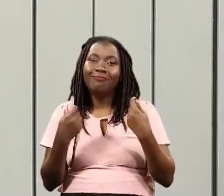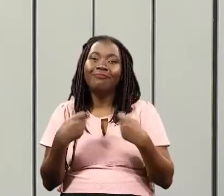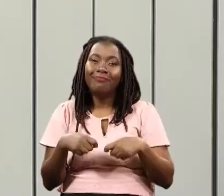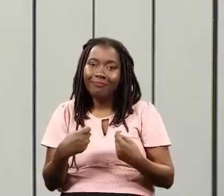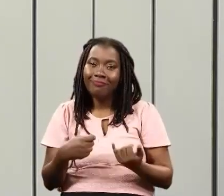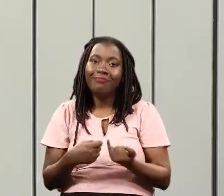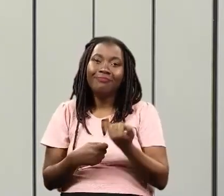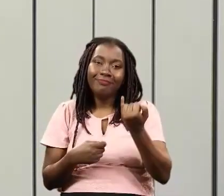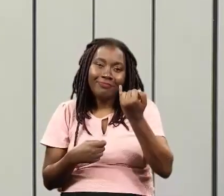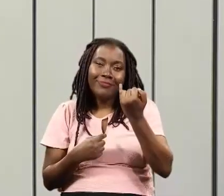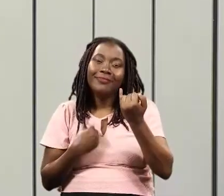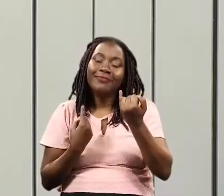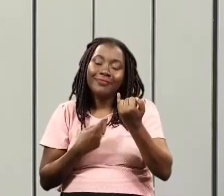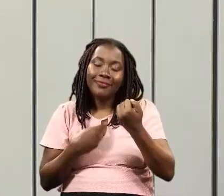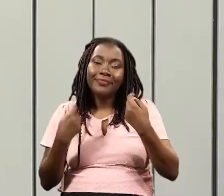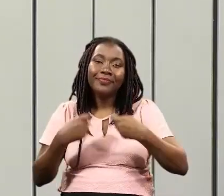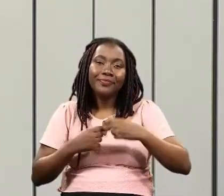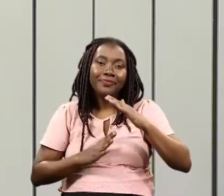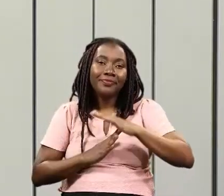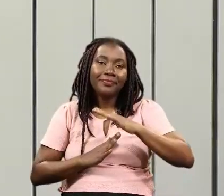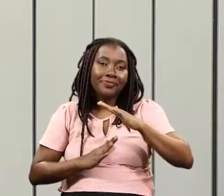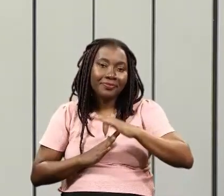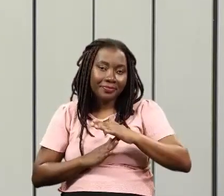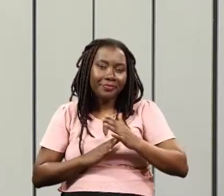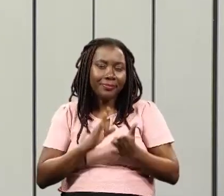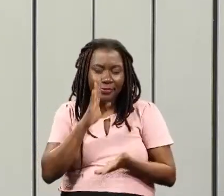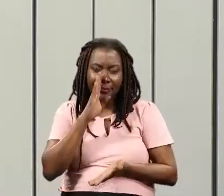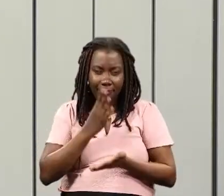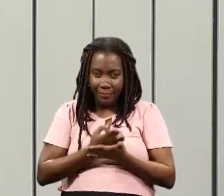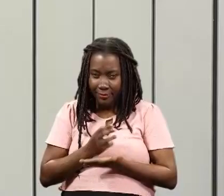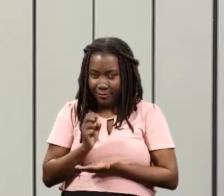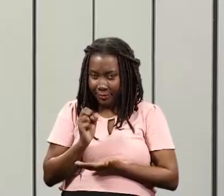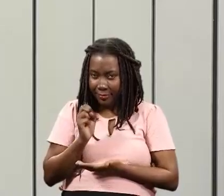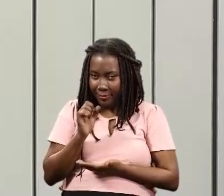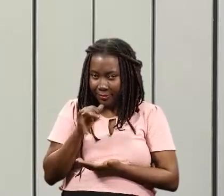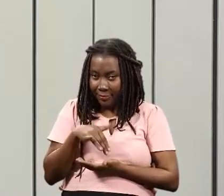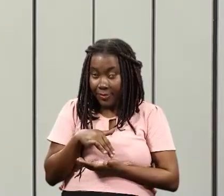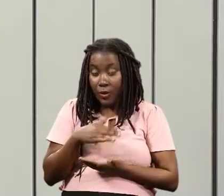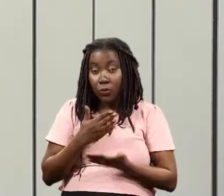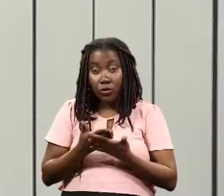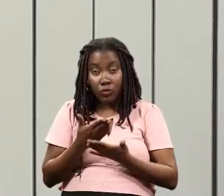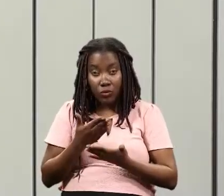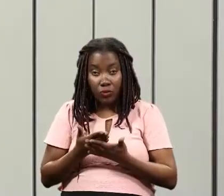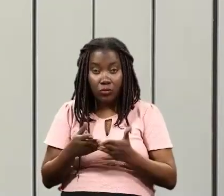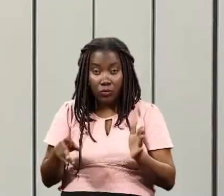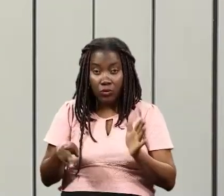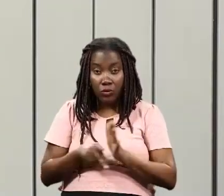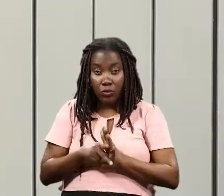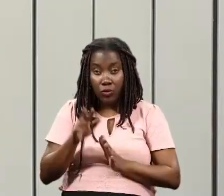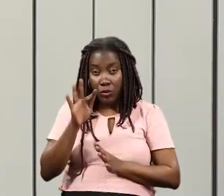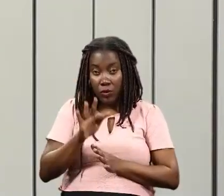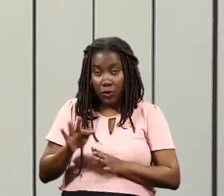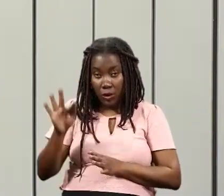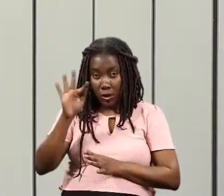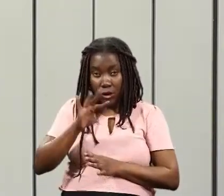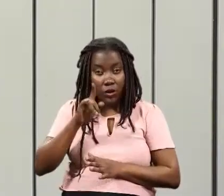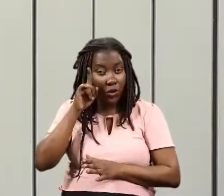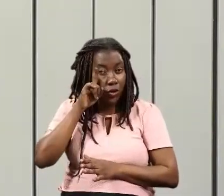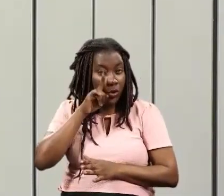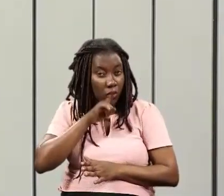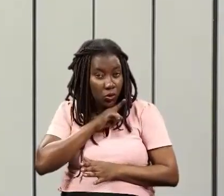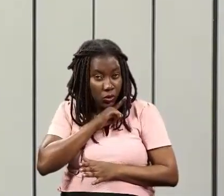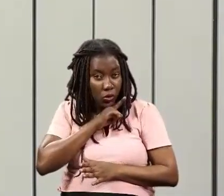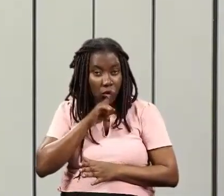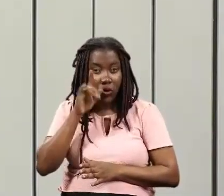né? E a gente precisa ter o limite, acredito, né? Um estudo da universidade nos Estados Unidos, uma universidade